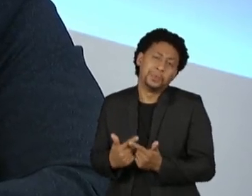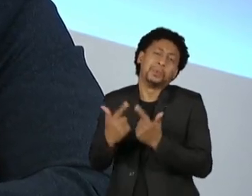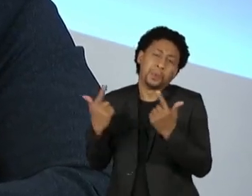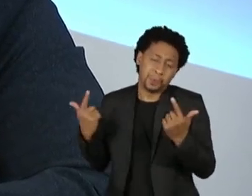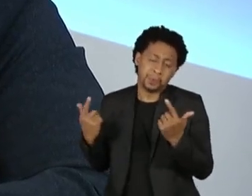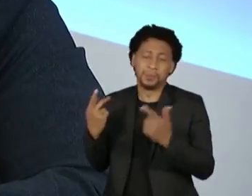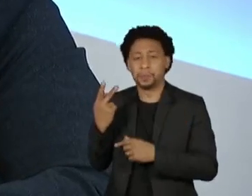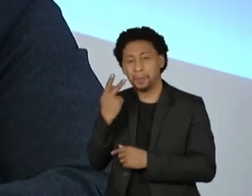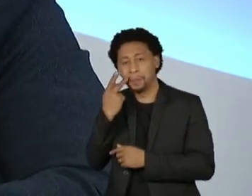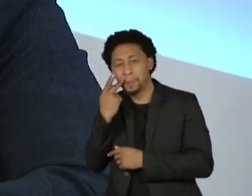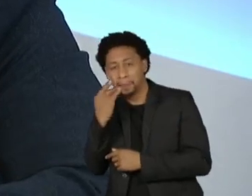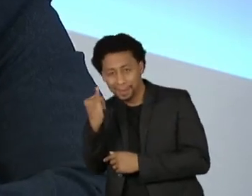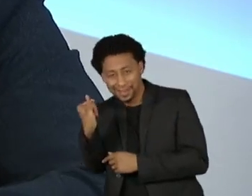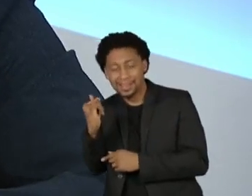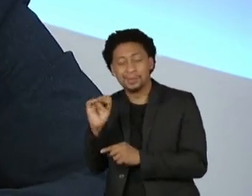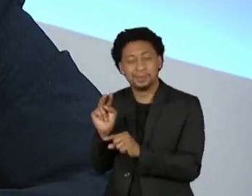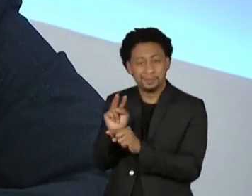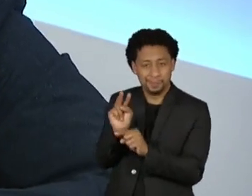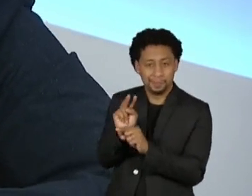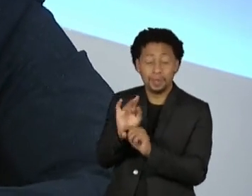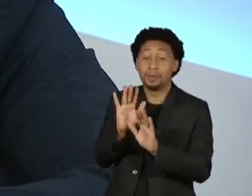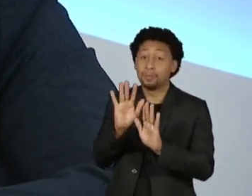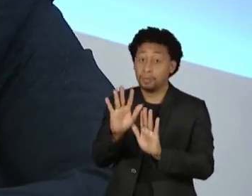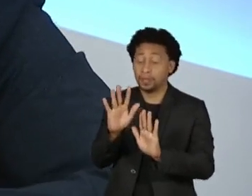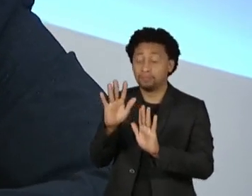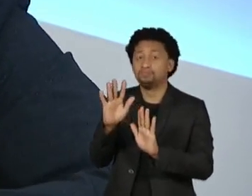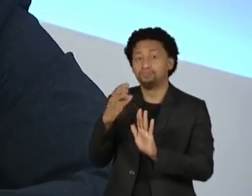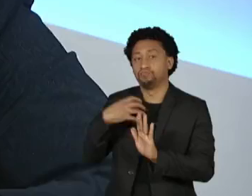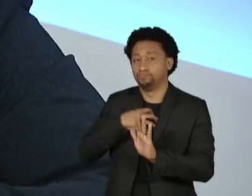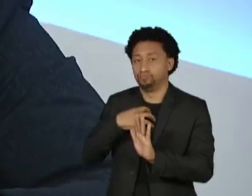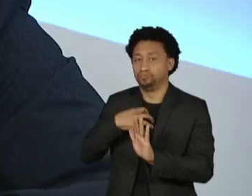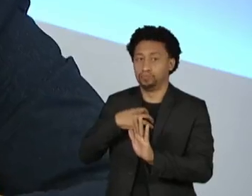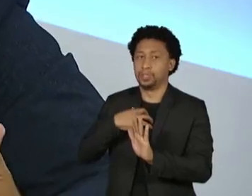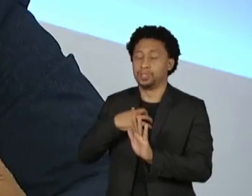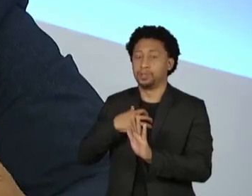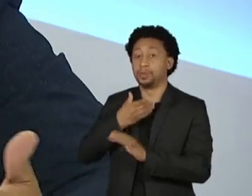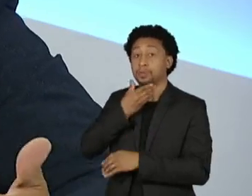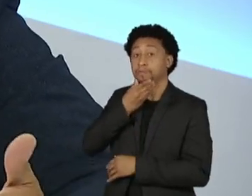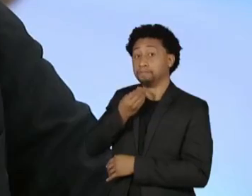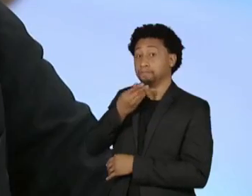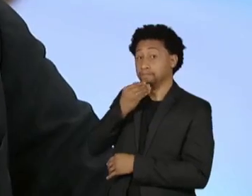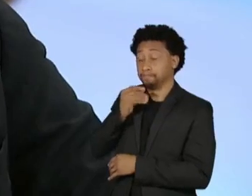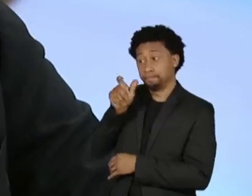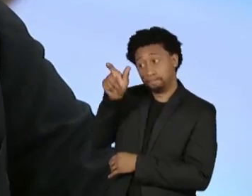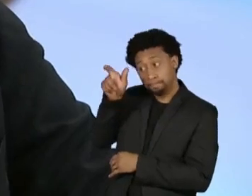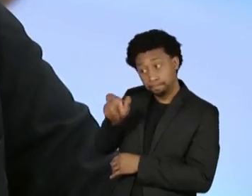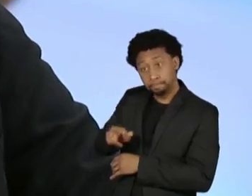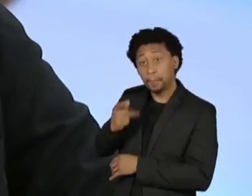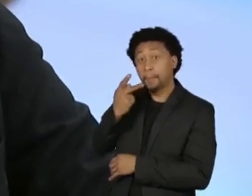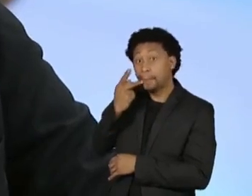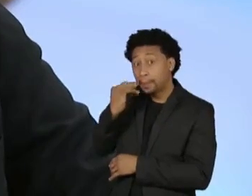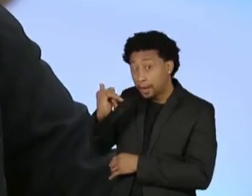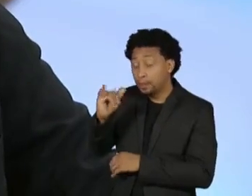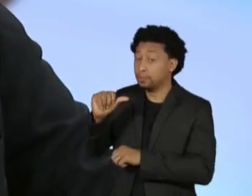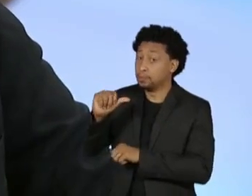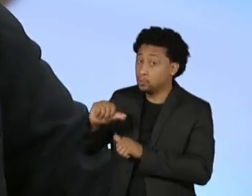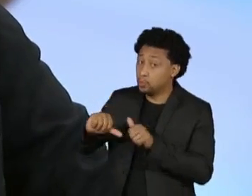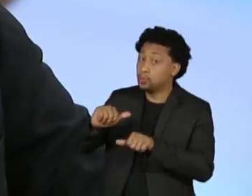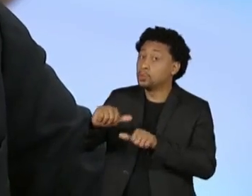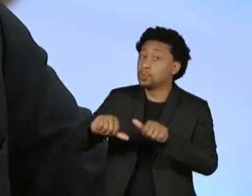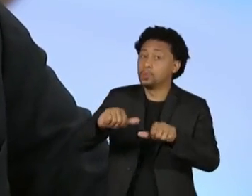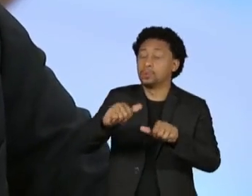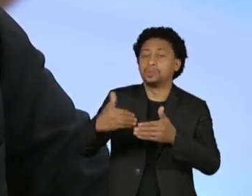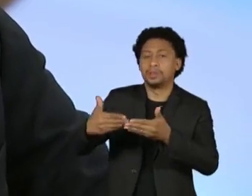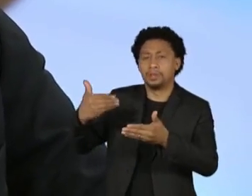paterna mas a gente sabe que a ideia de masculinidade e de paternidade ela mudou muito dos anos 70 de quando você era um